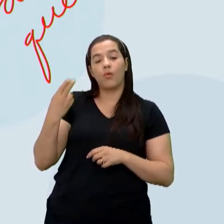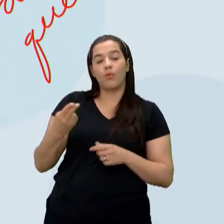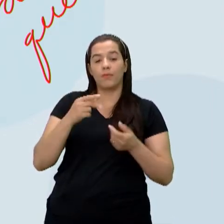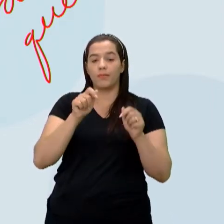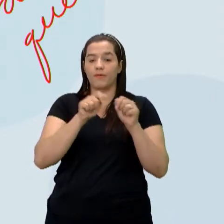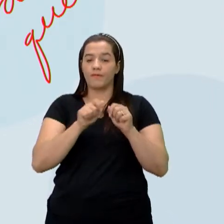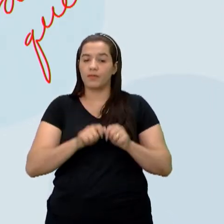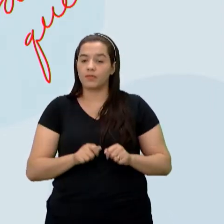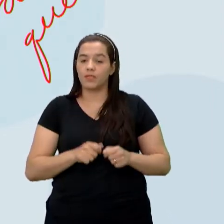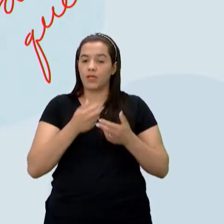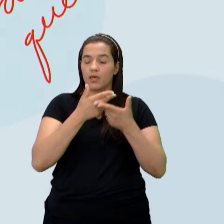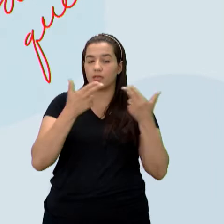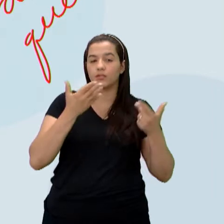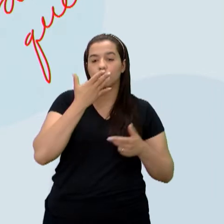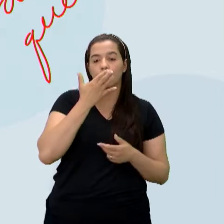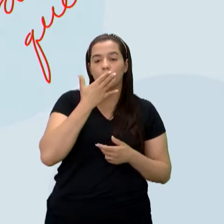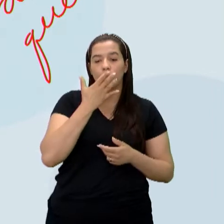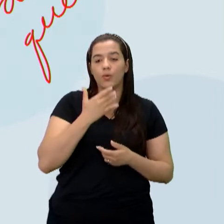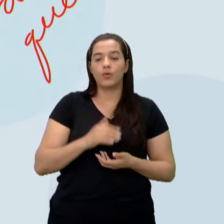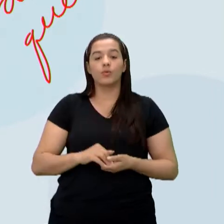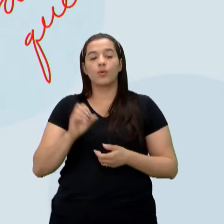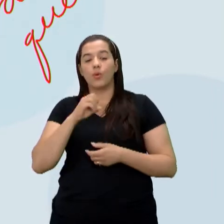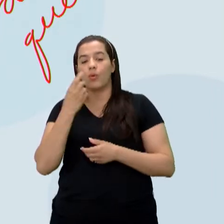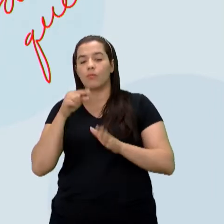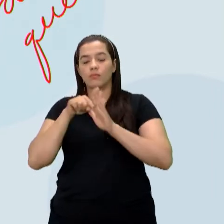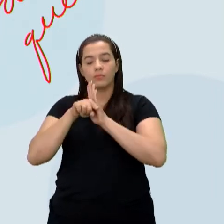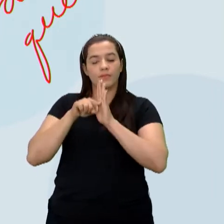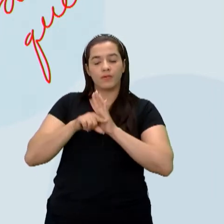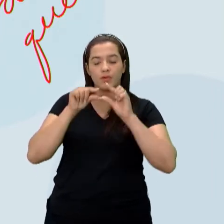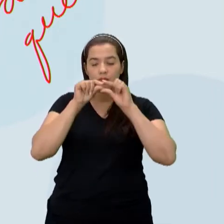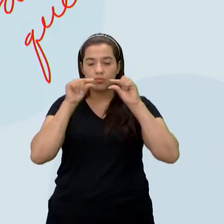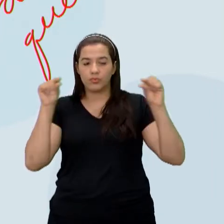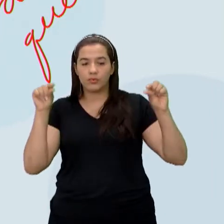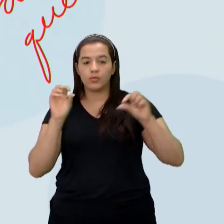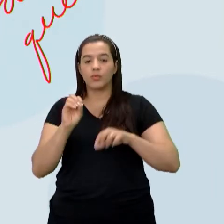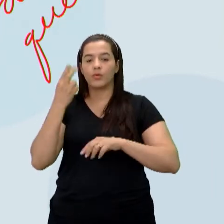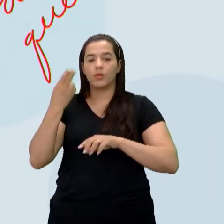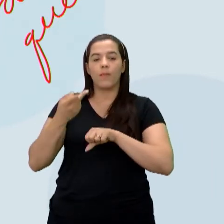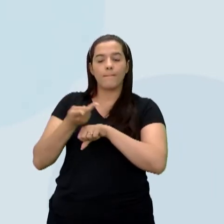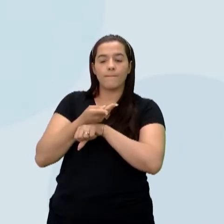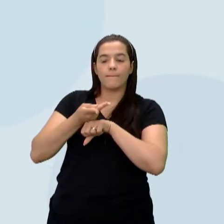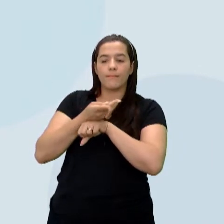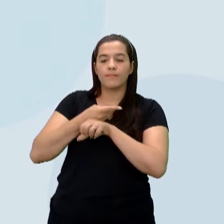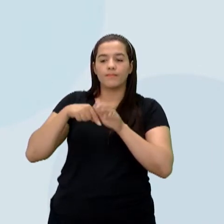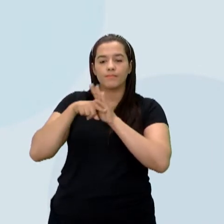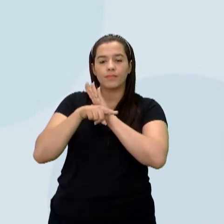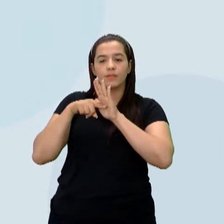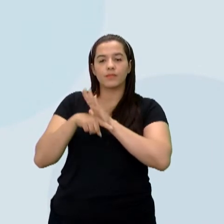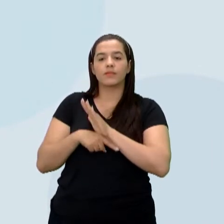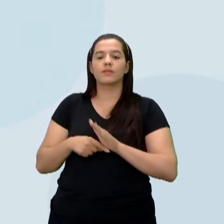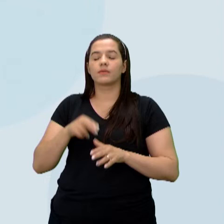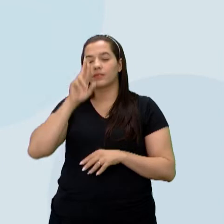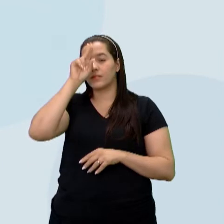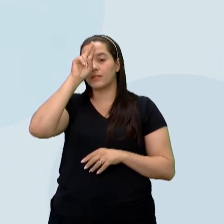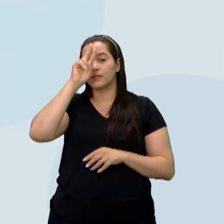halos e espectros de cores, observar fios ou pesquisar insetos? Vamos voltar no texto